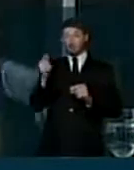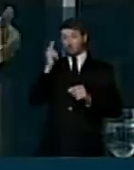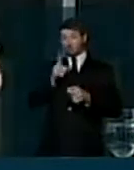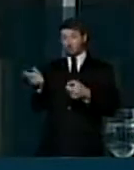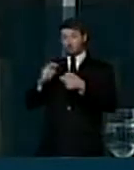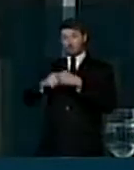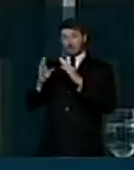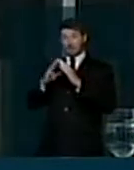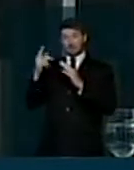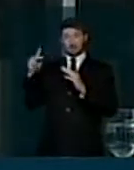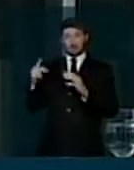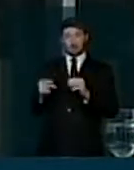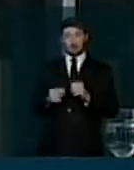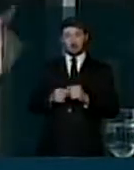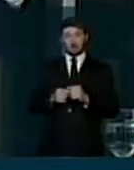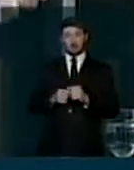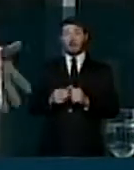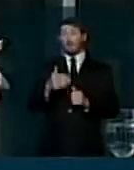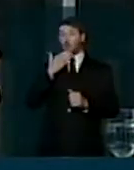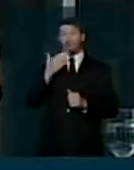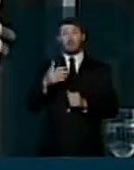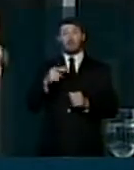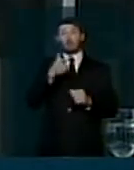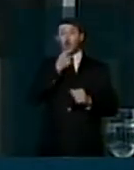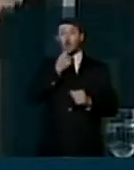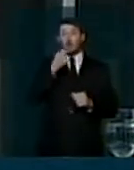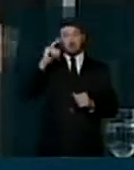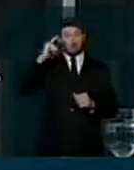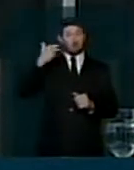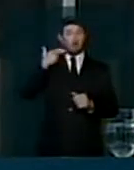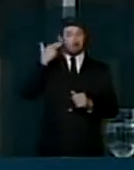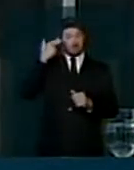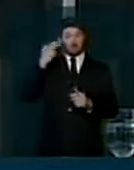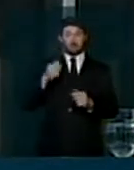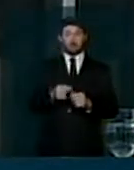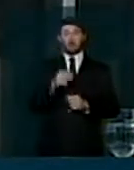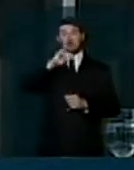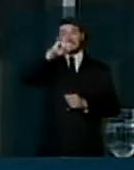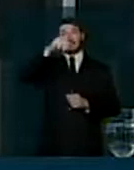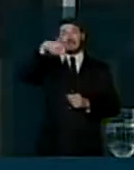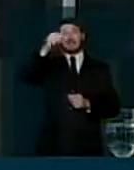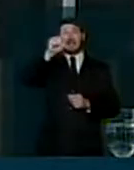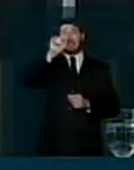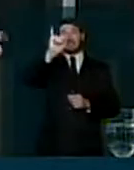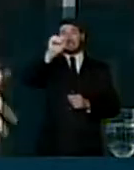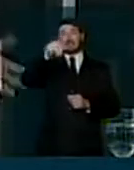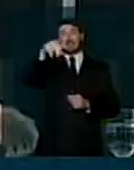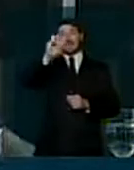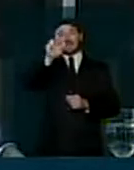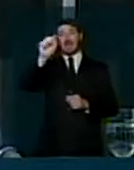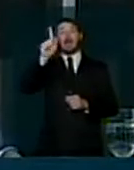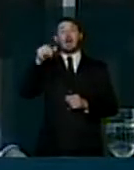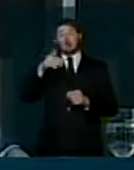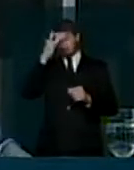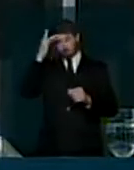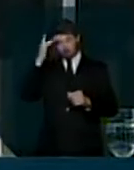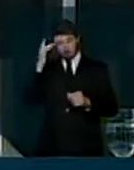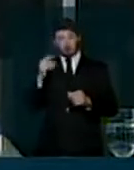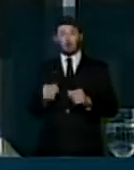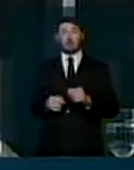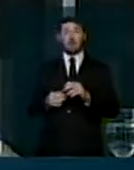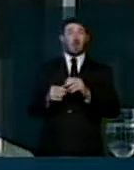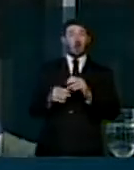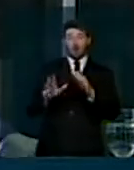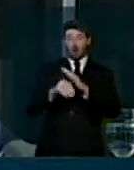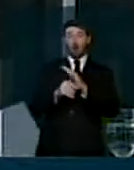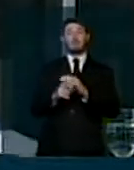posse ocorreu em favor de um bandido chamado Najinarras, de um grande fraudador do mercado financeiro